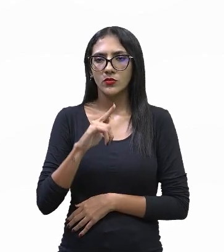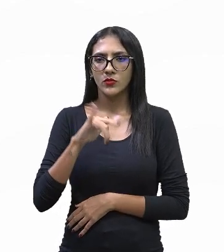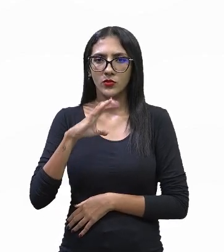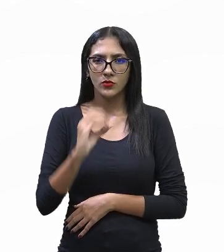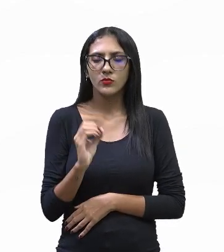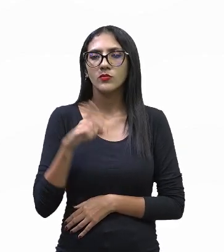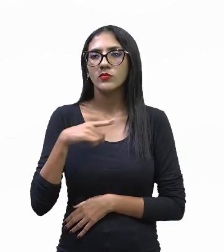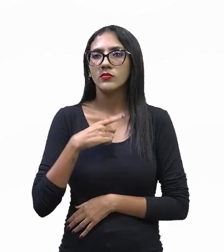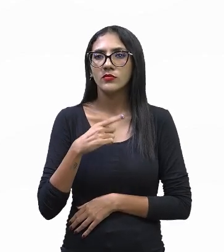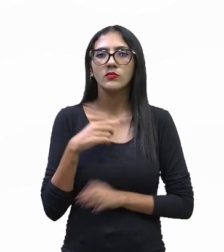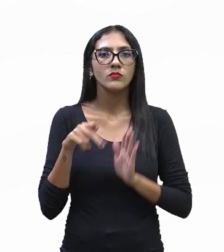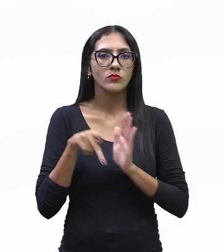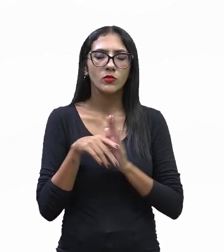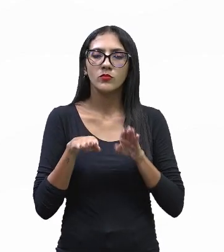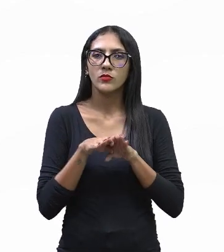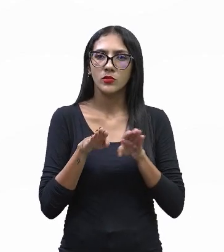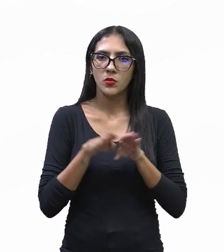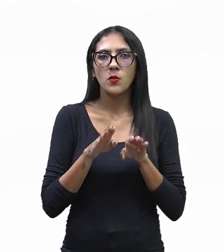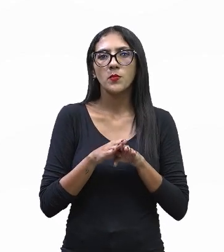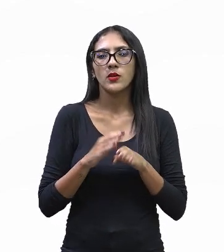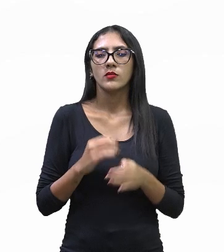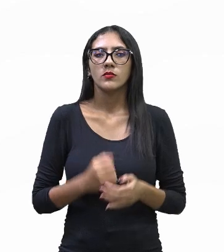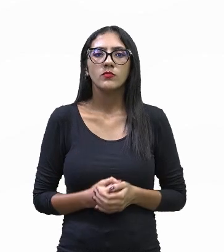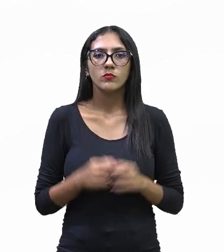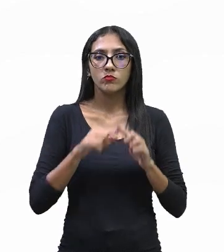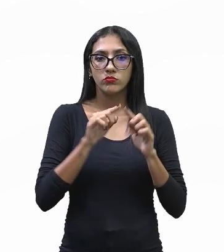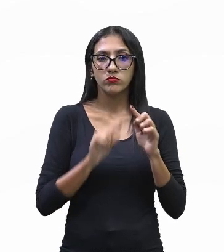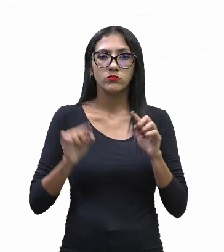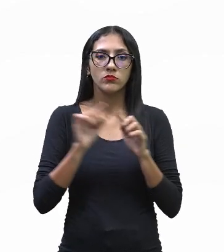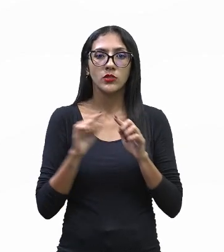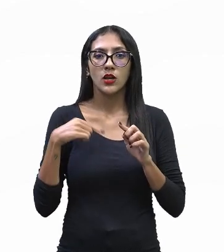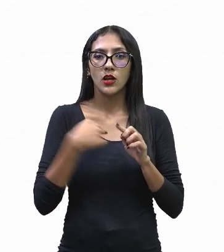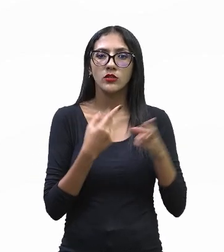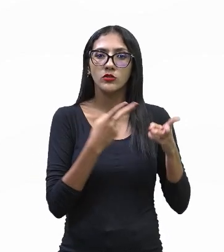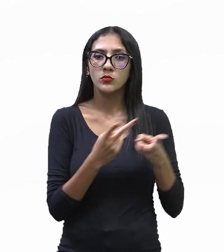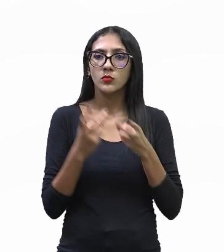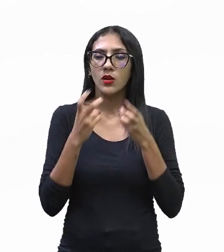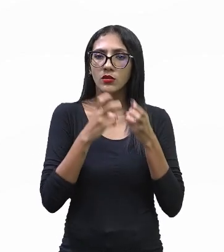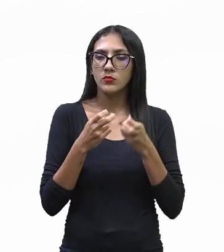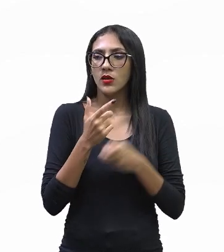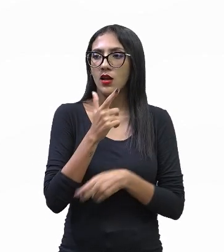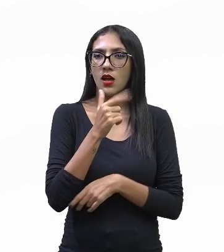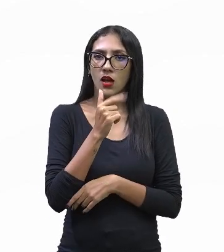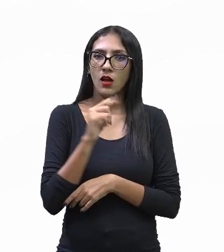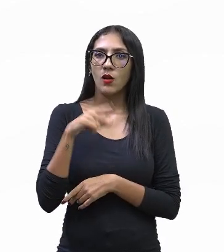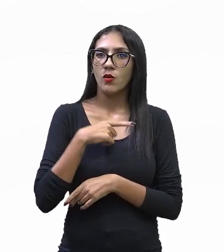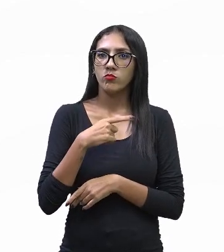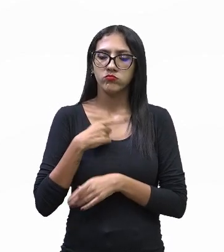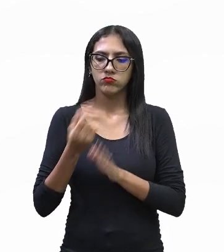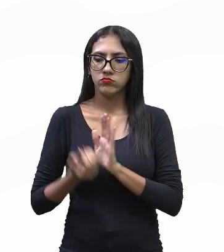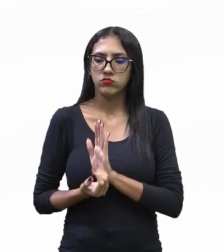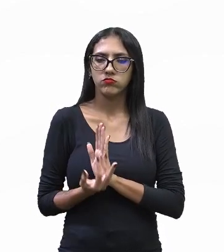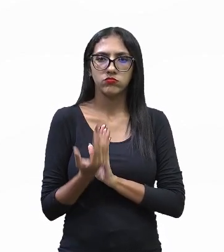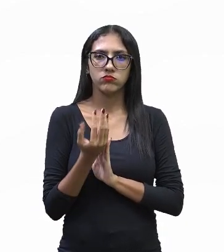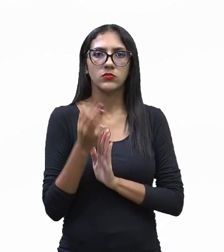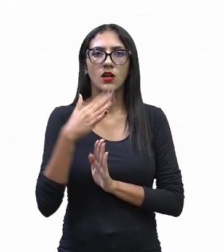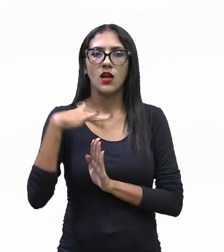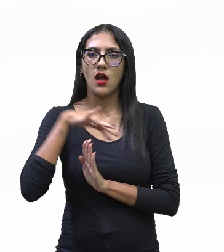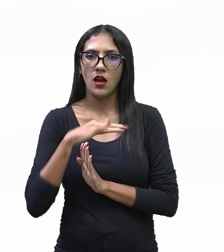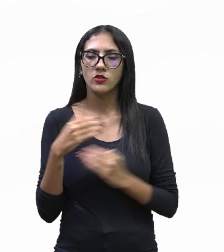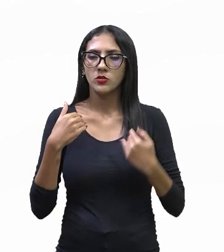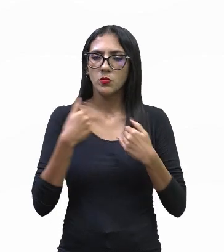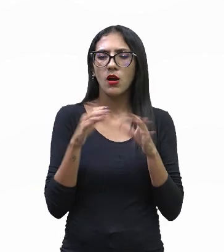é também um ciclo biogeoquímico em que a gente observa a água fluindo entre os seres vivos e também